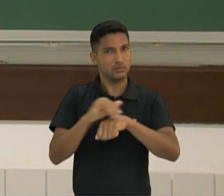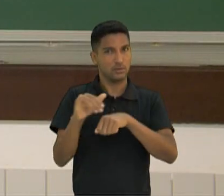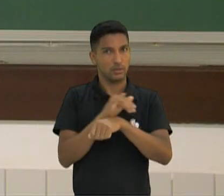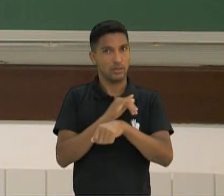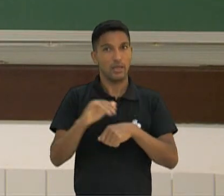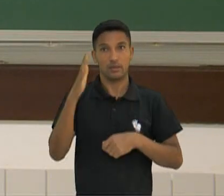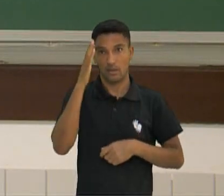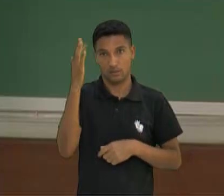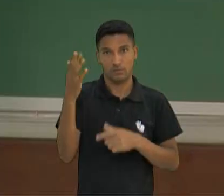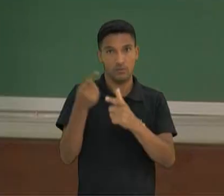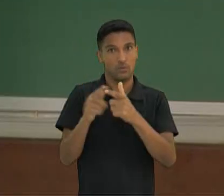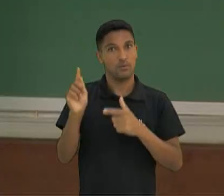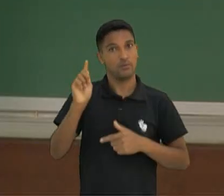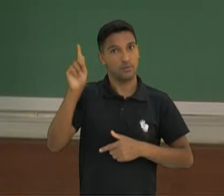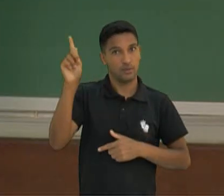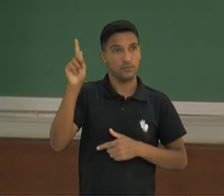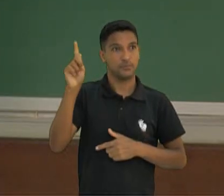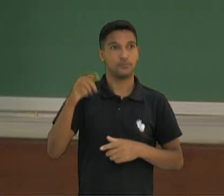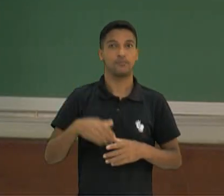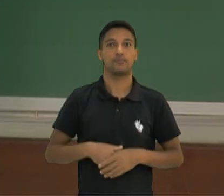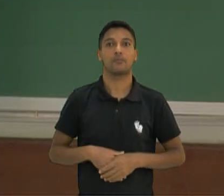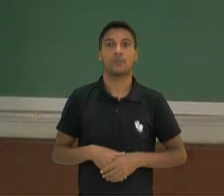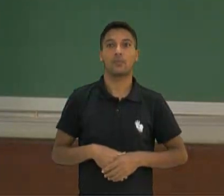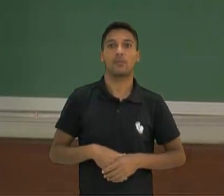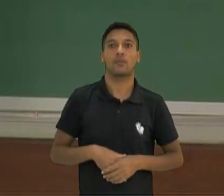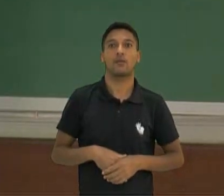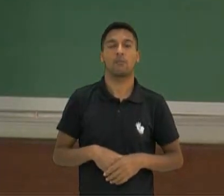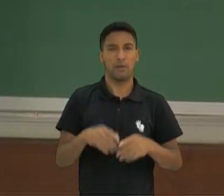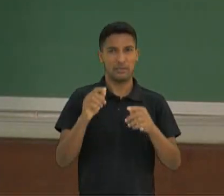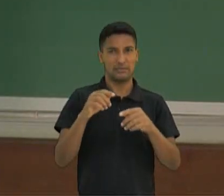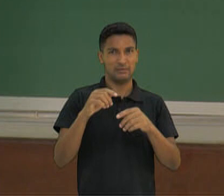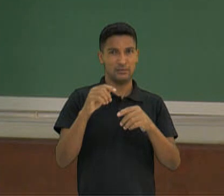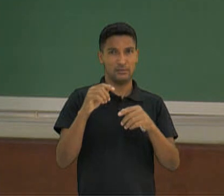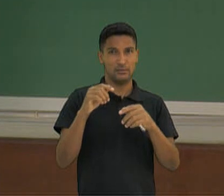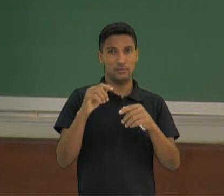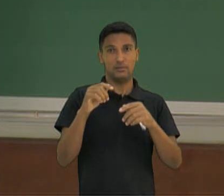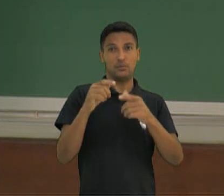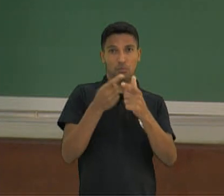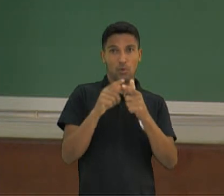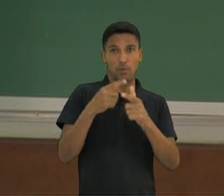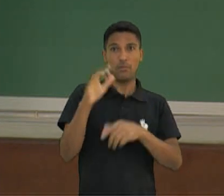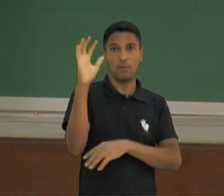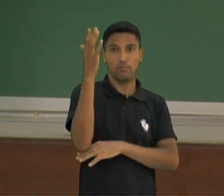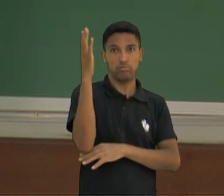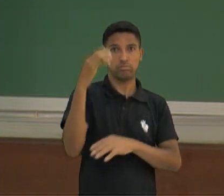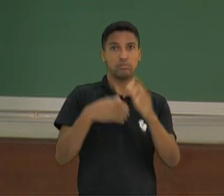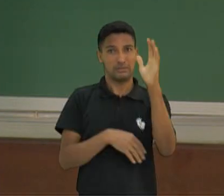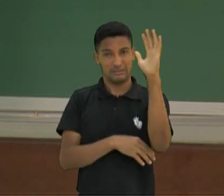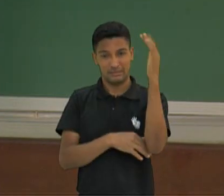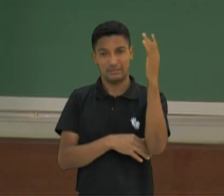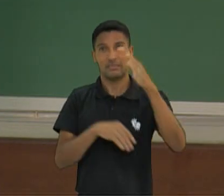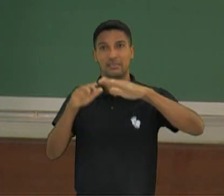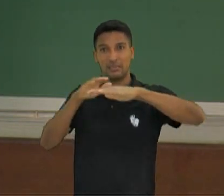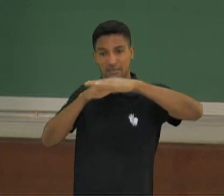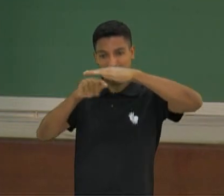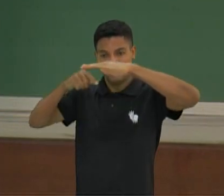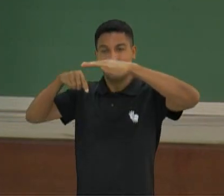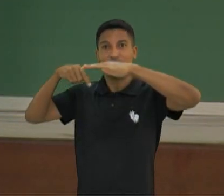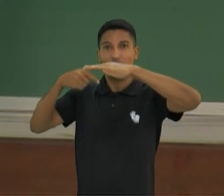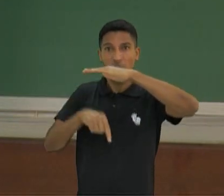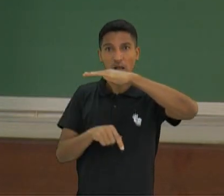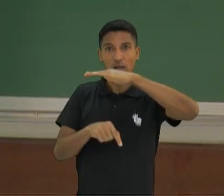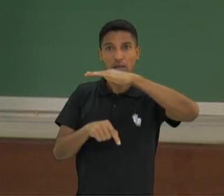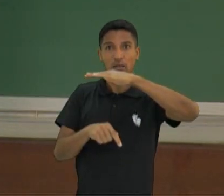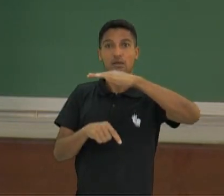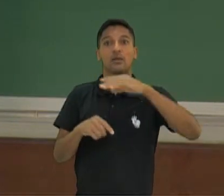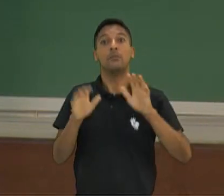o problema, mas não gere mais problemas ambientais. Porque lembrem, são águas subterrâneas. Desta forma, nós temos